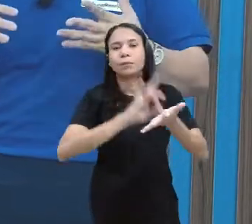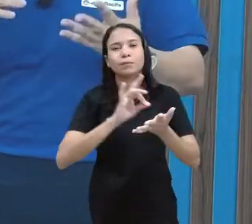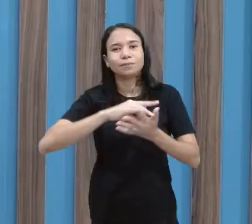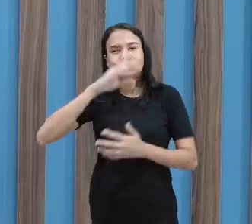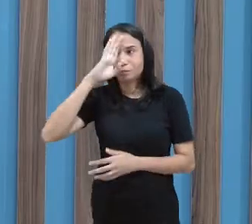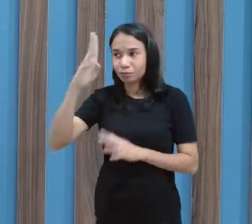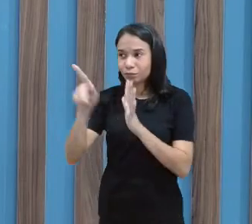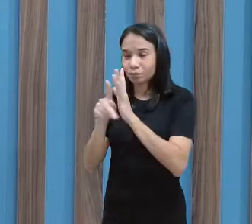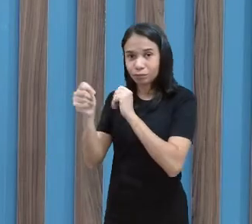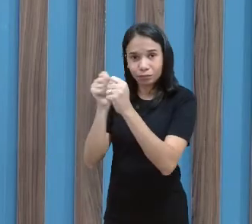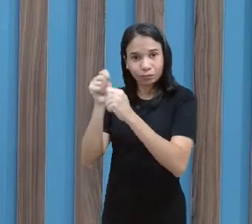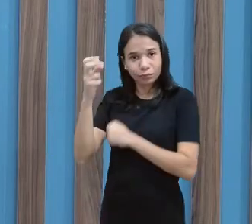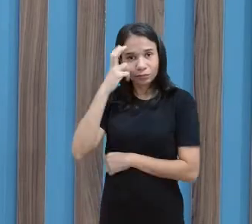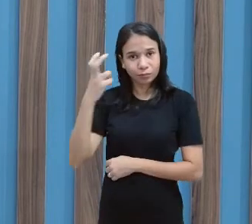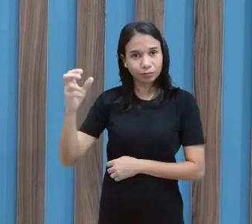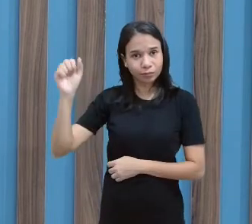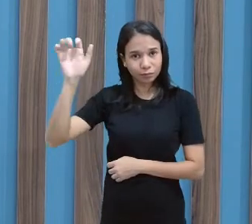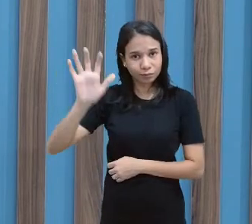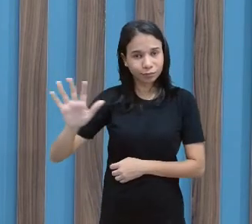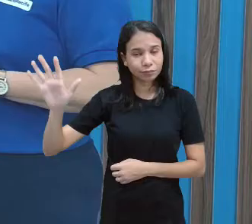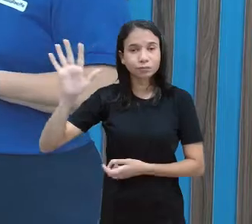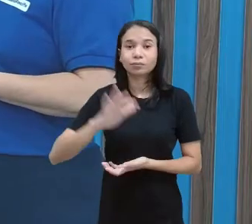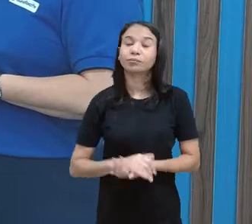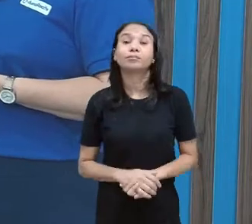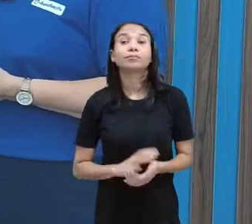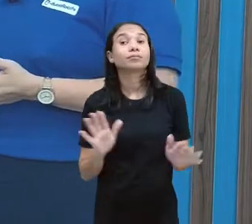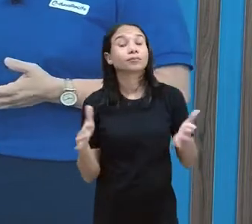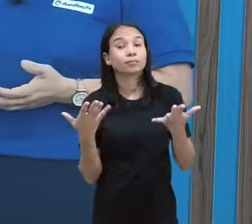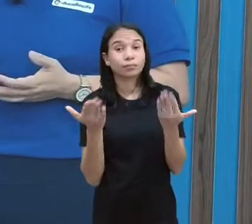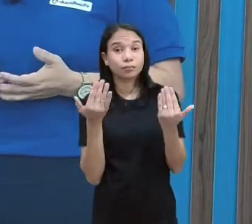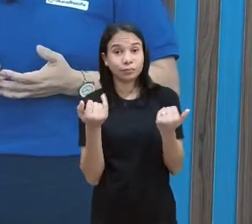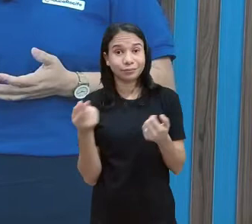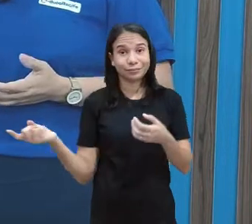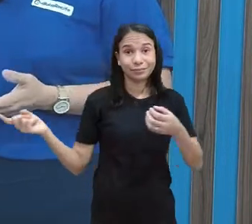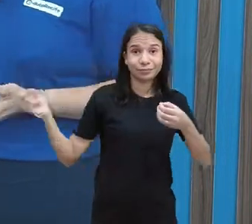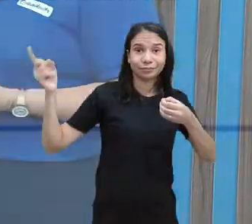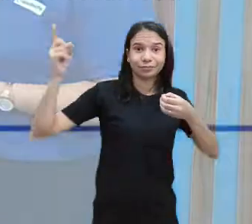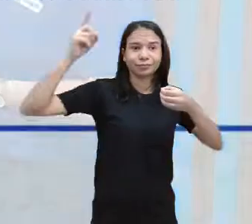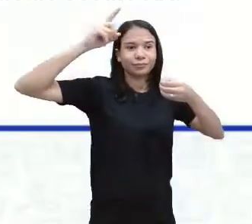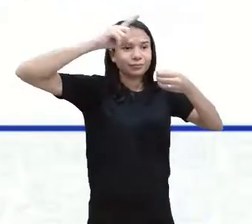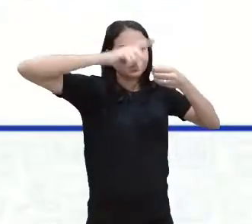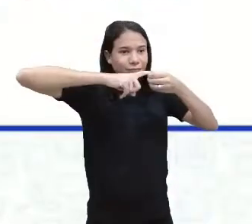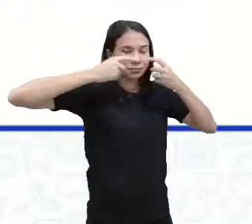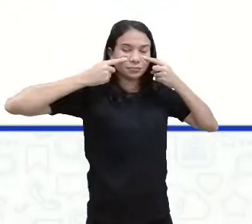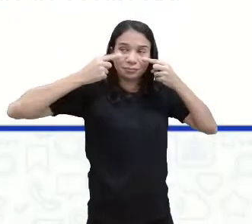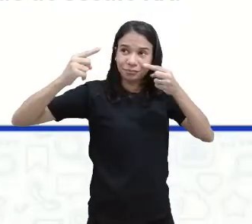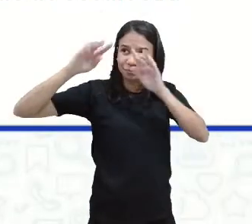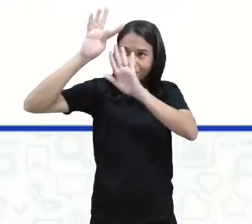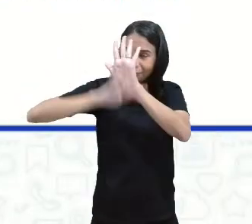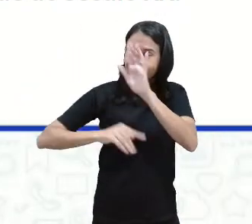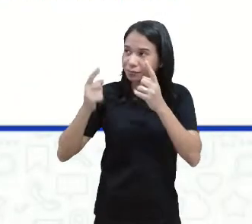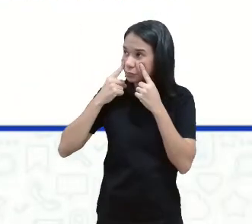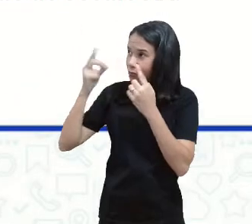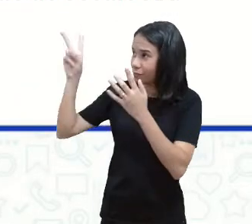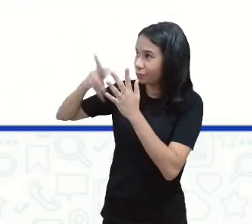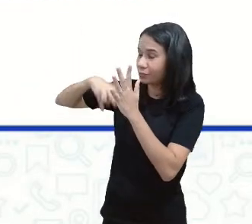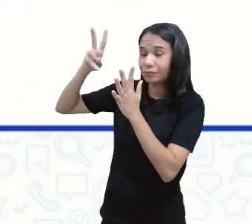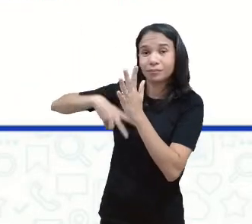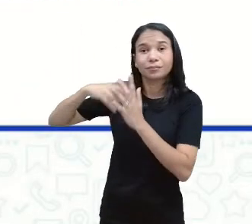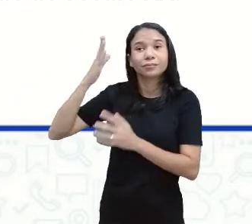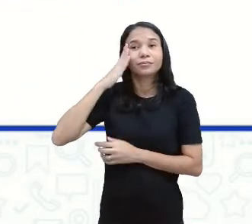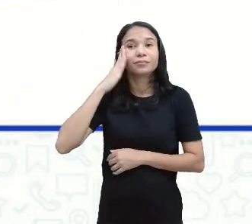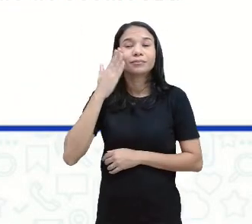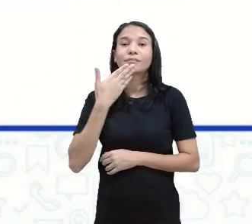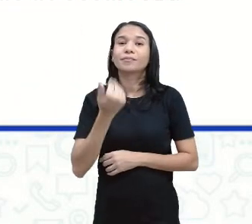centro econômico e cultural naquele período. Então, bora lá. Voltando aí para o nosso texto, vamos dar uma lidinha nesse texto para a gente